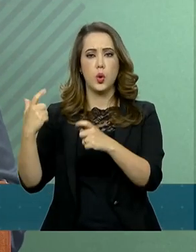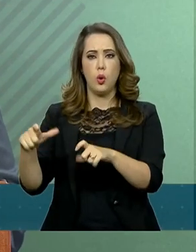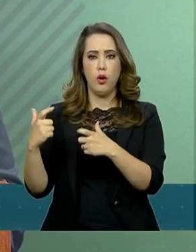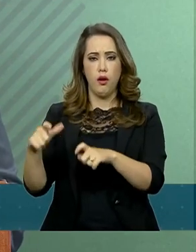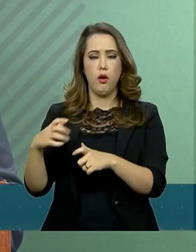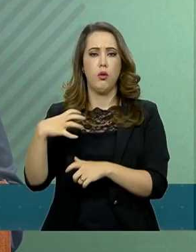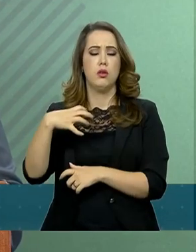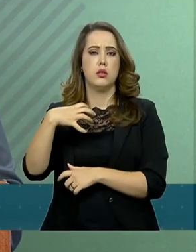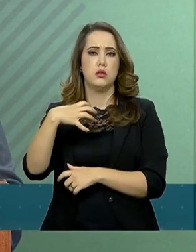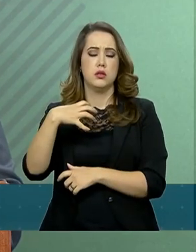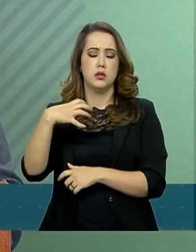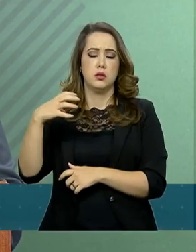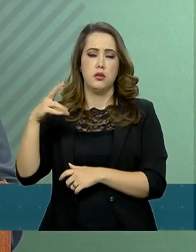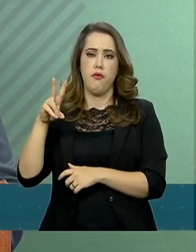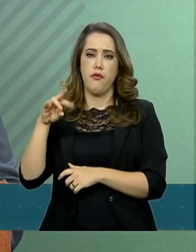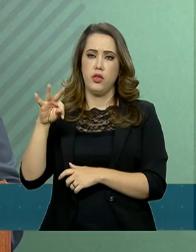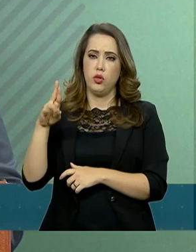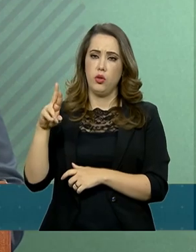conquista